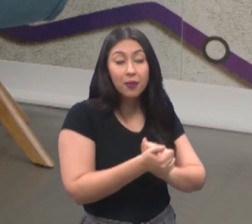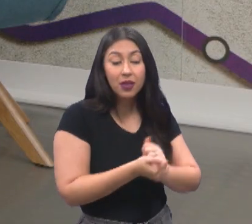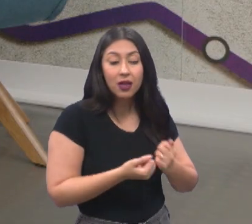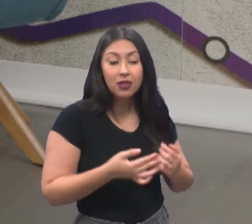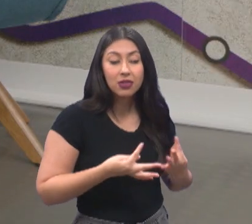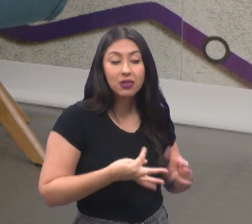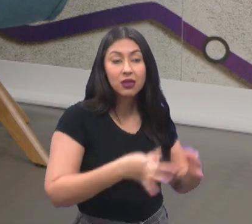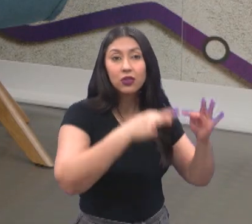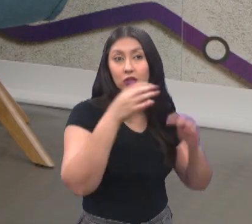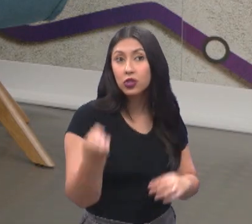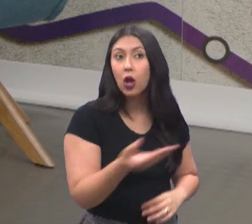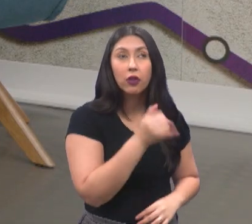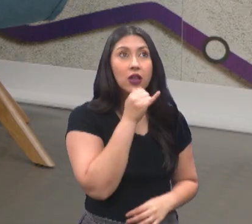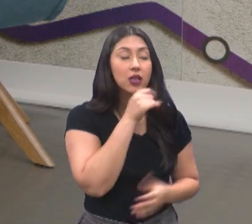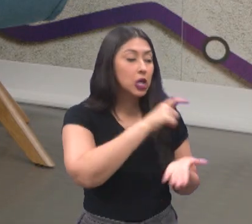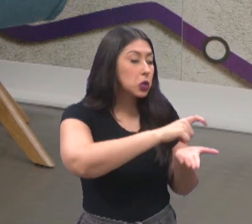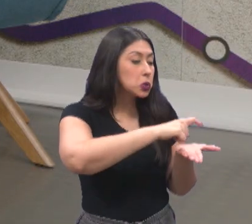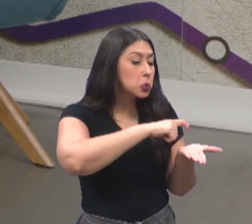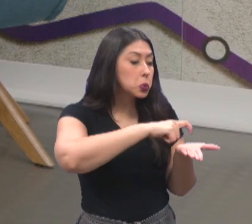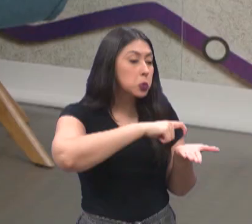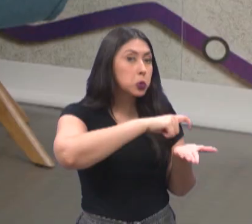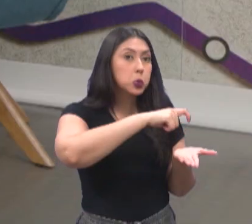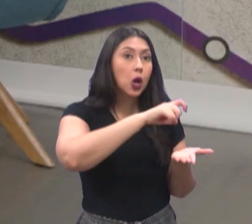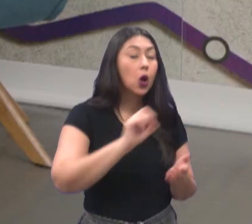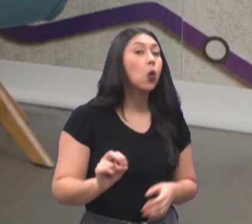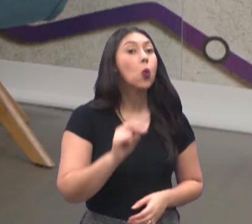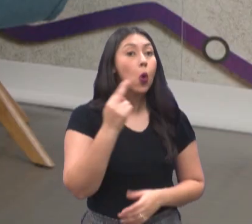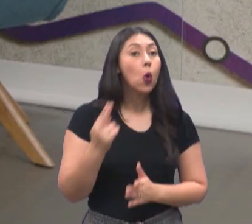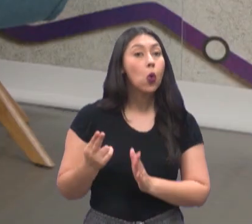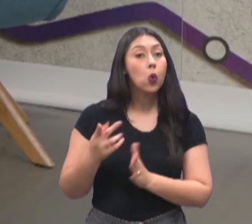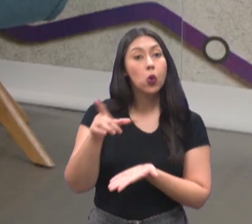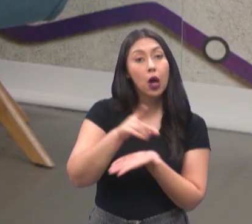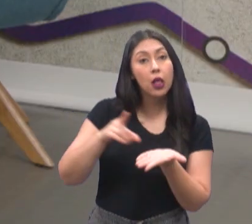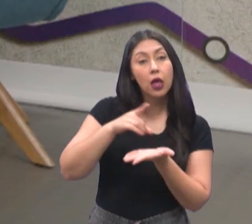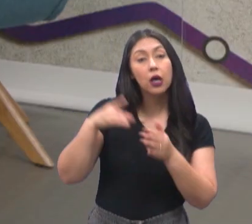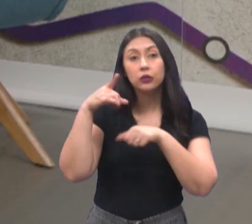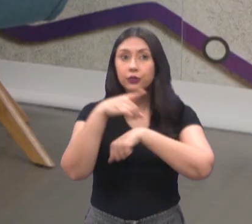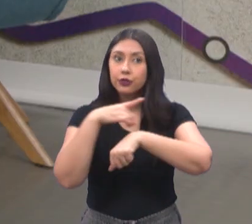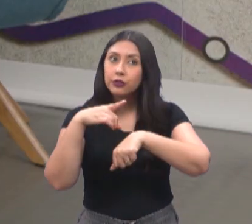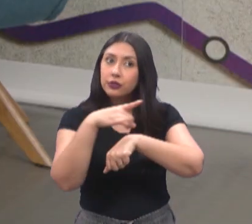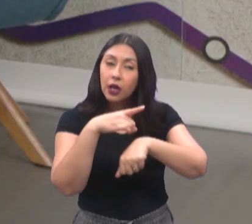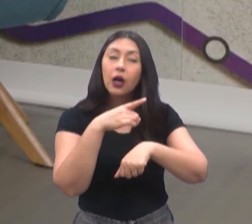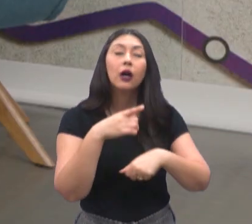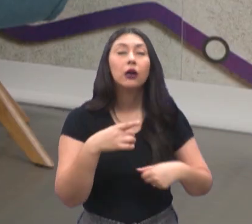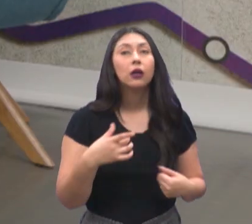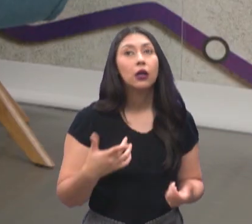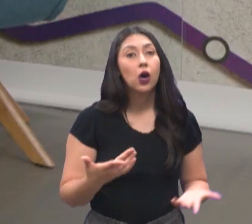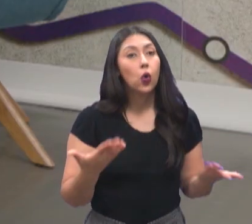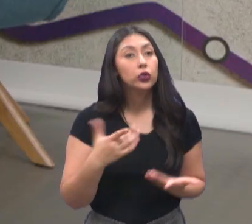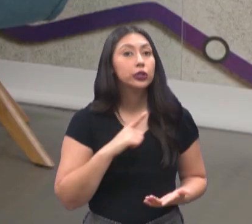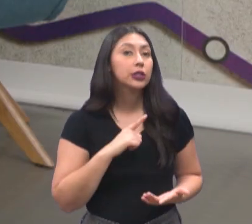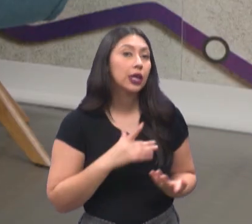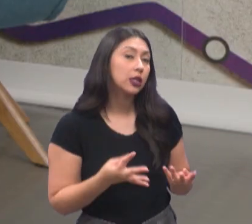Como impressão 3D, o design digital, né? As outras ferramentas, né? Você falou que hoje já tem uma tecnologia,